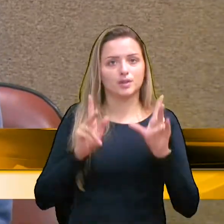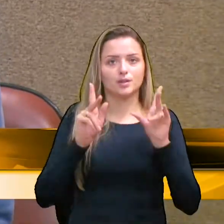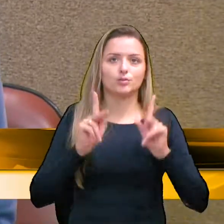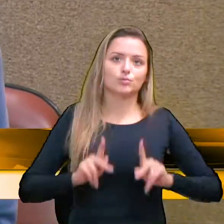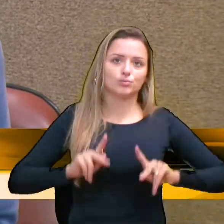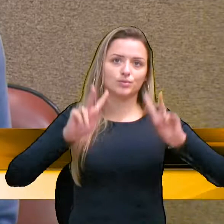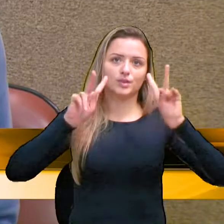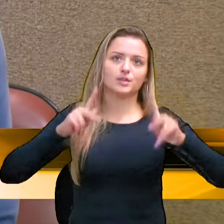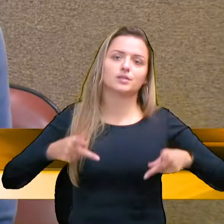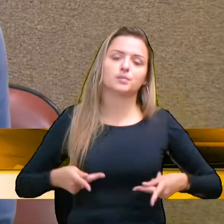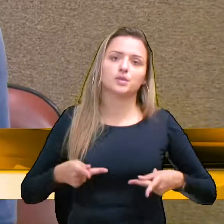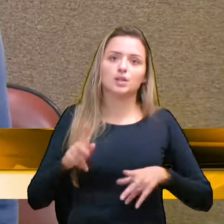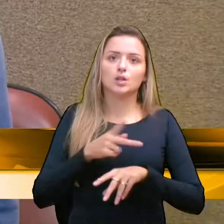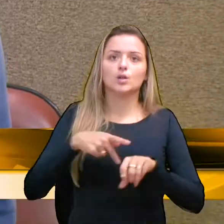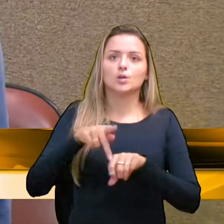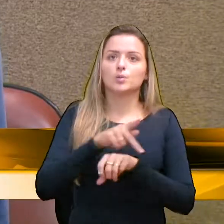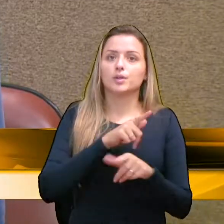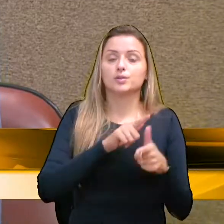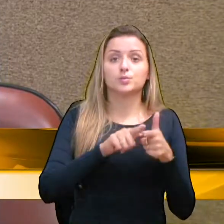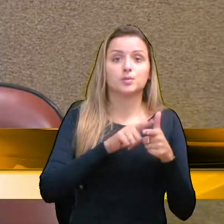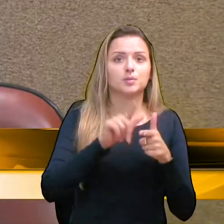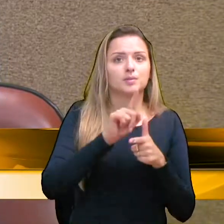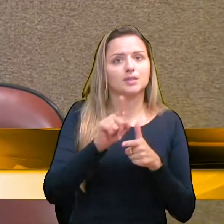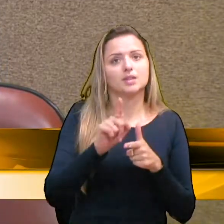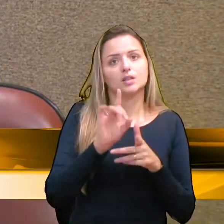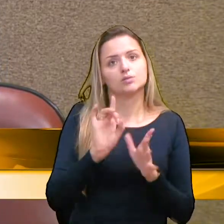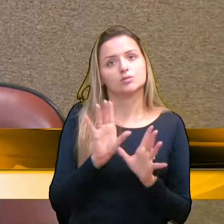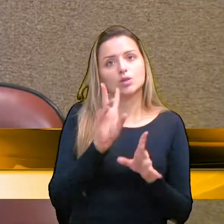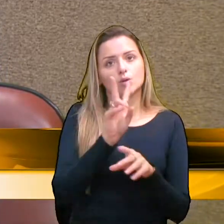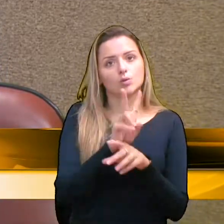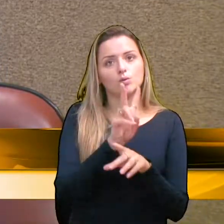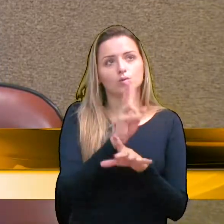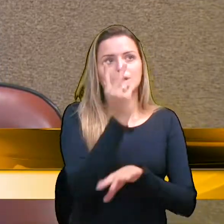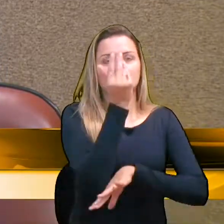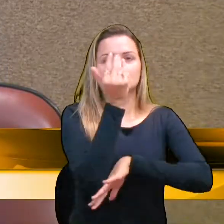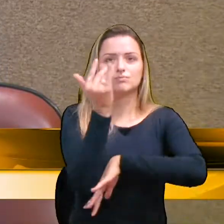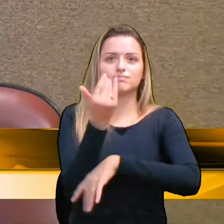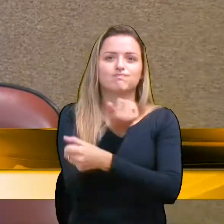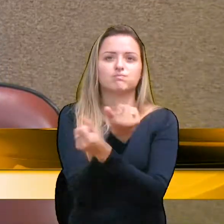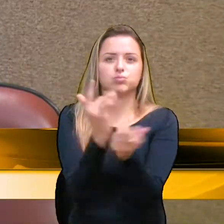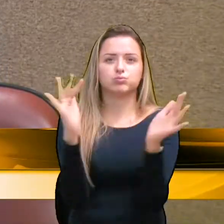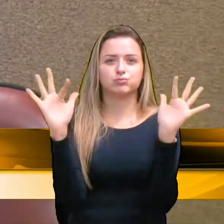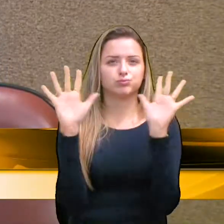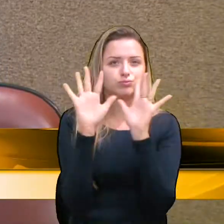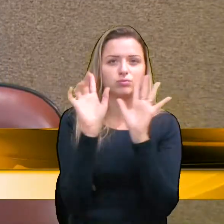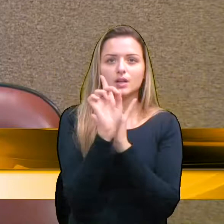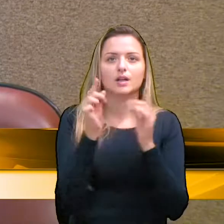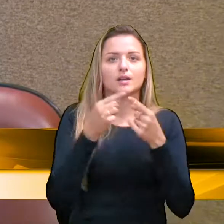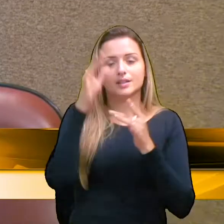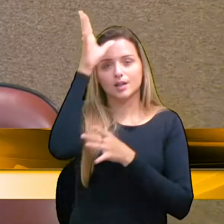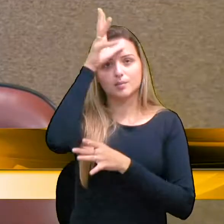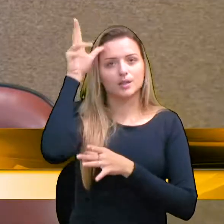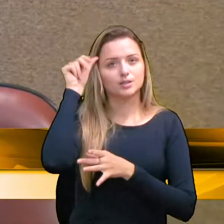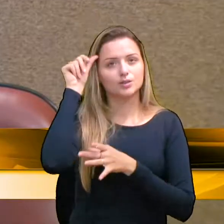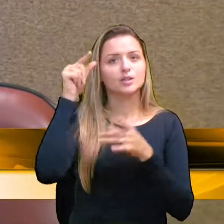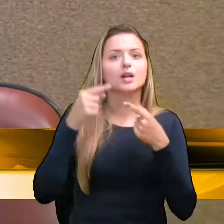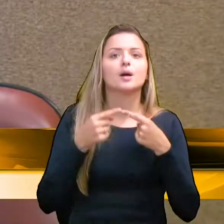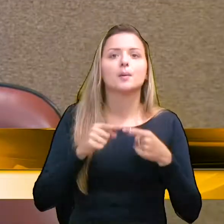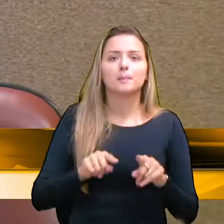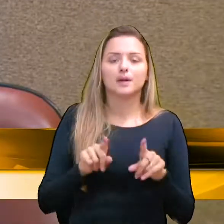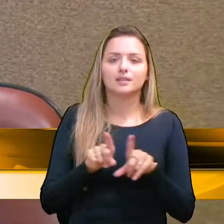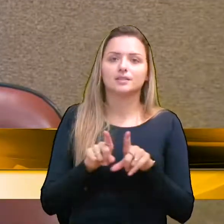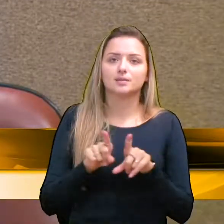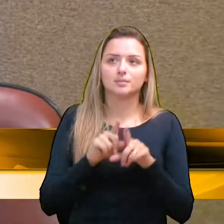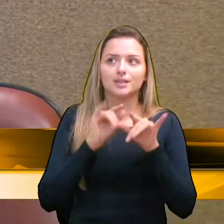país, o problema não se resume apenas na preservação da floresta amazônica, como também na importância das ações simples e